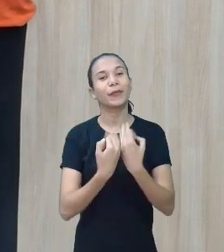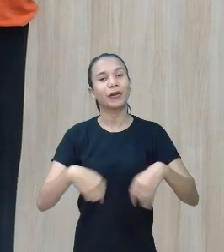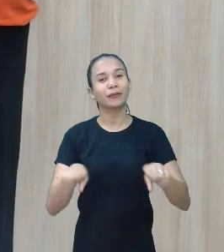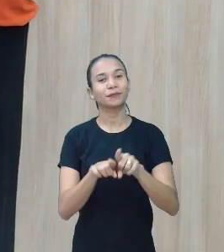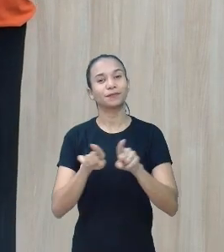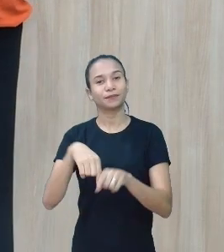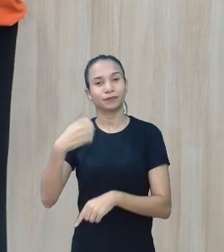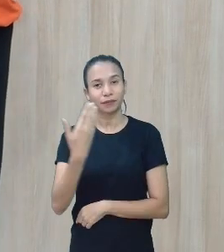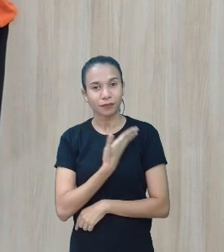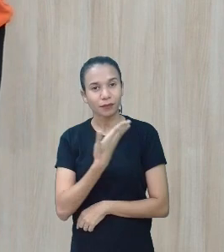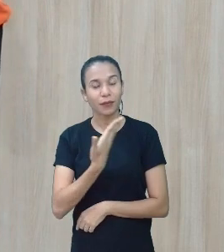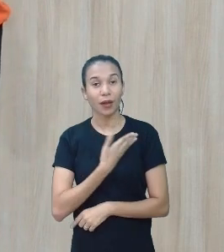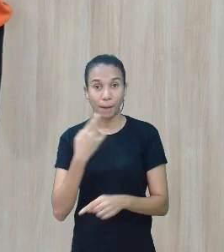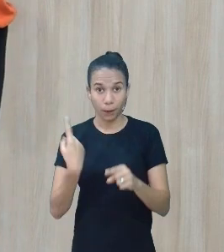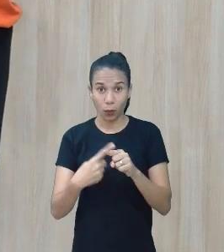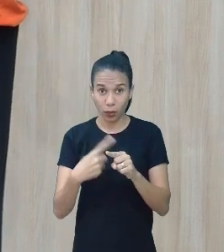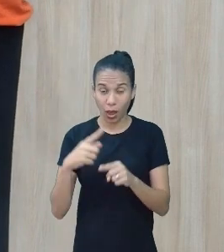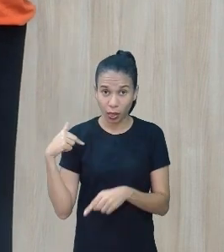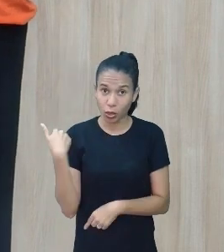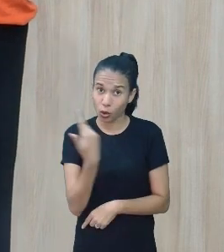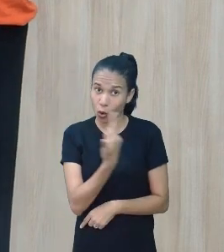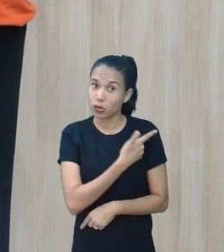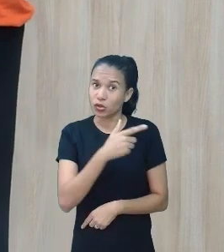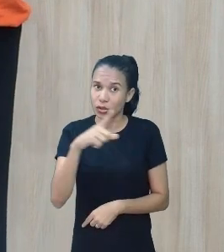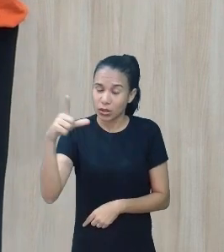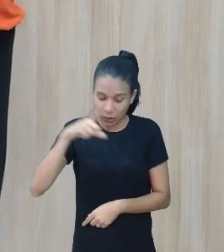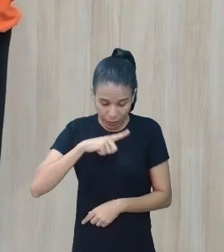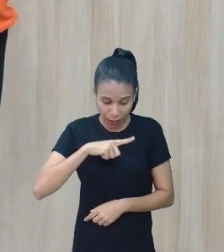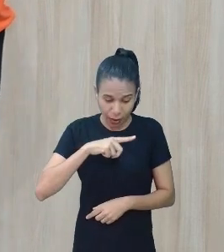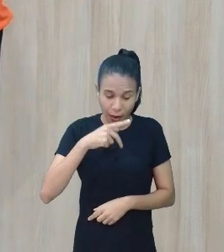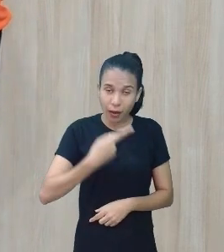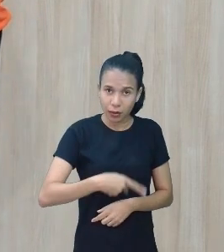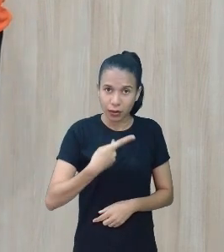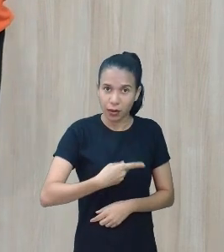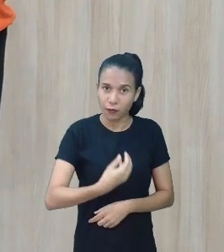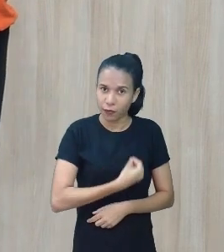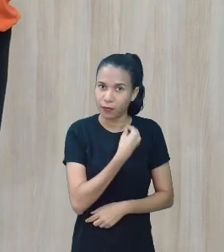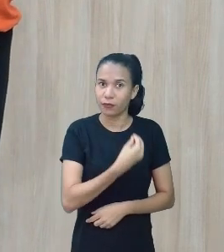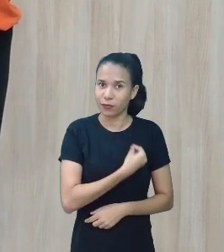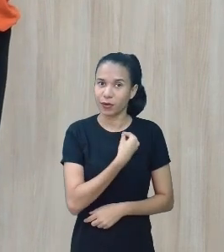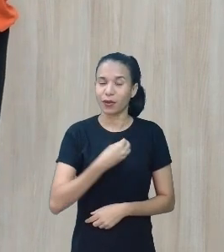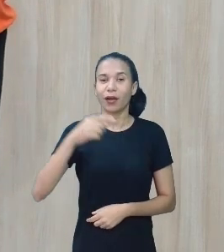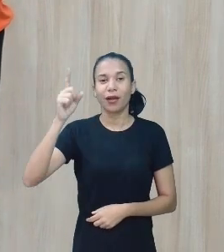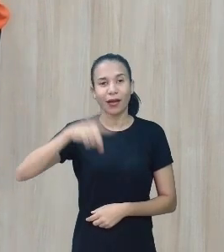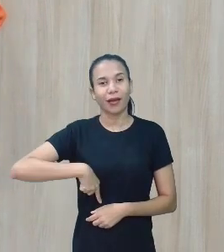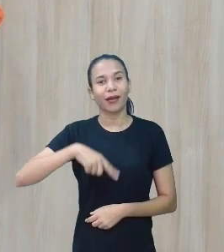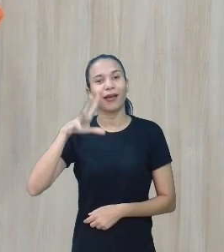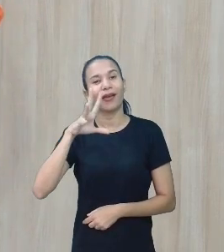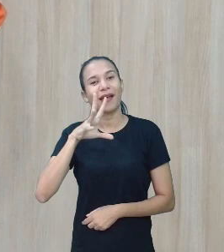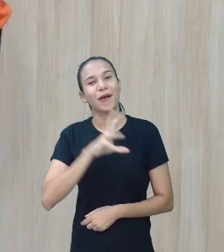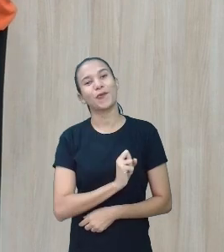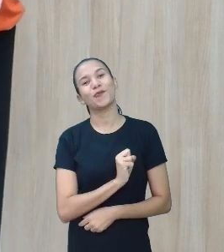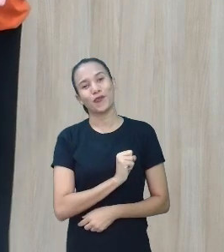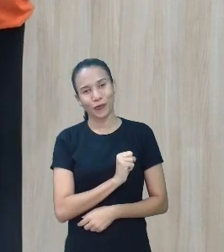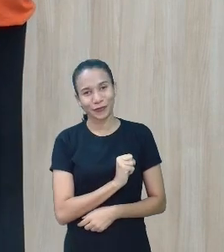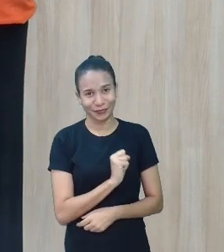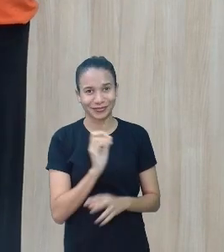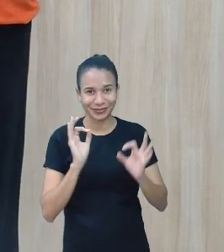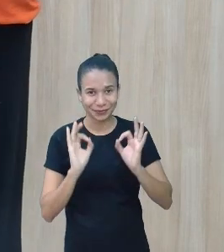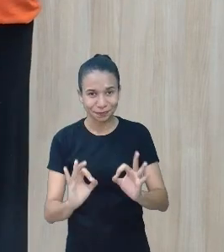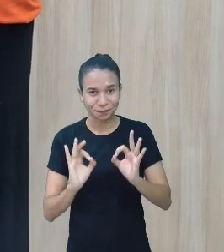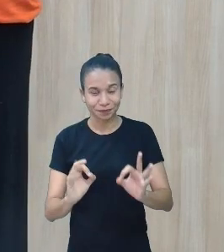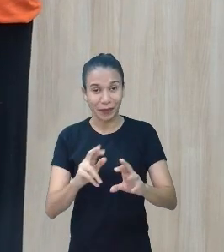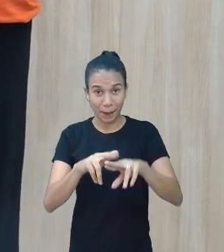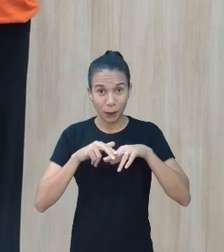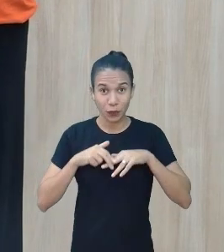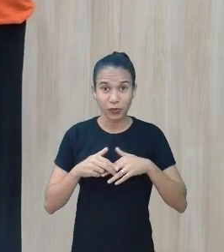nossos amigos, porque o que a gente leva e o que a gente deixa dessa vida é amor. Certo? Então,